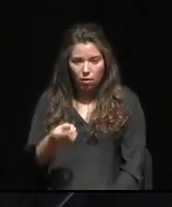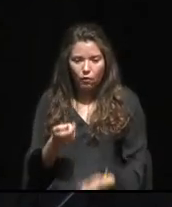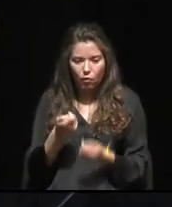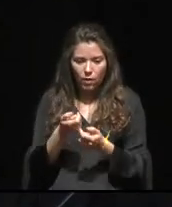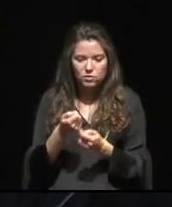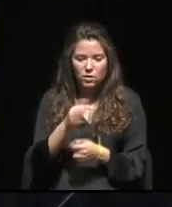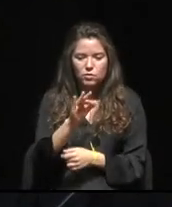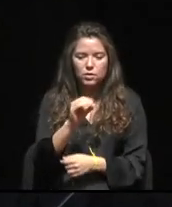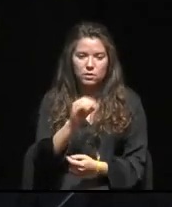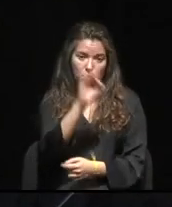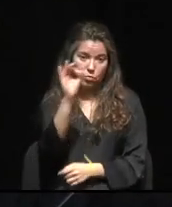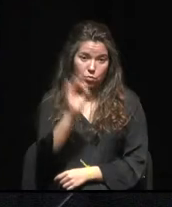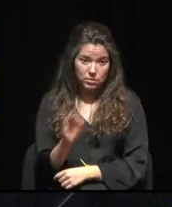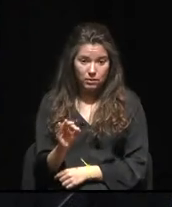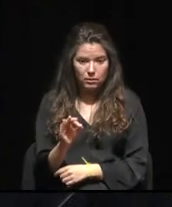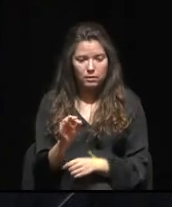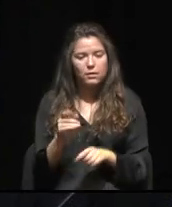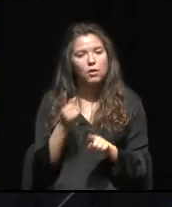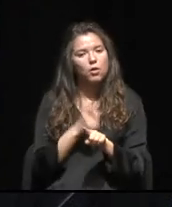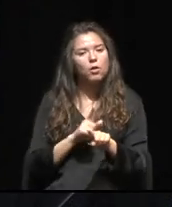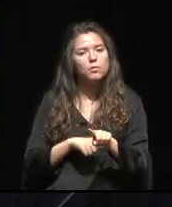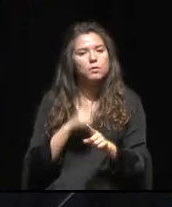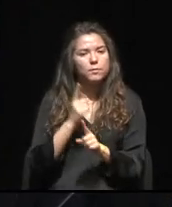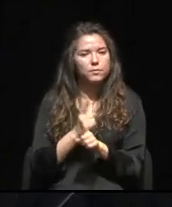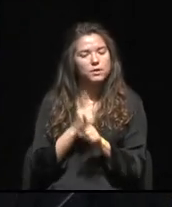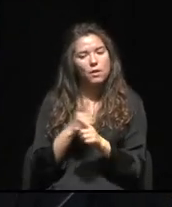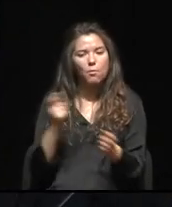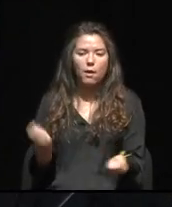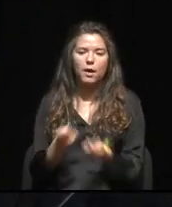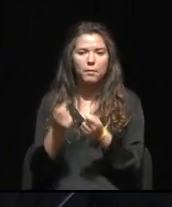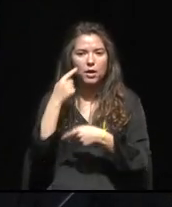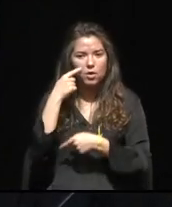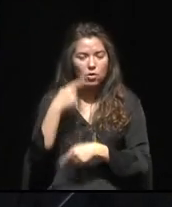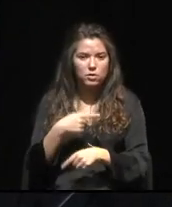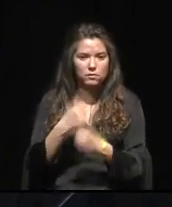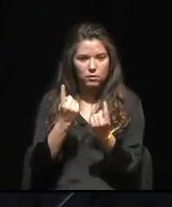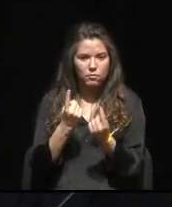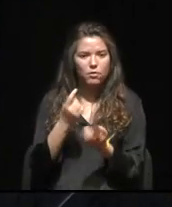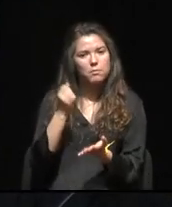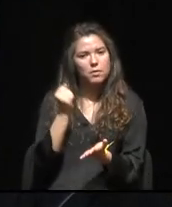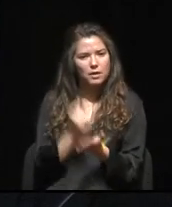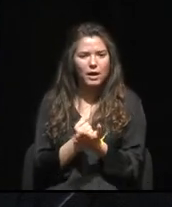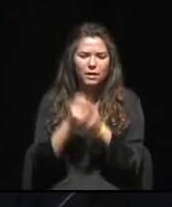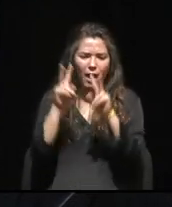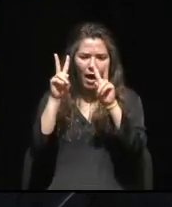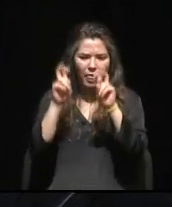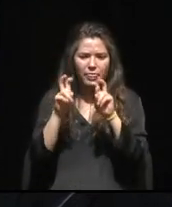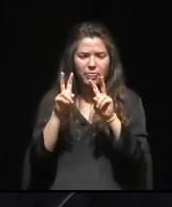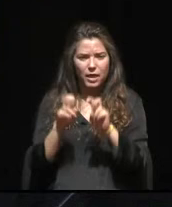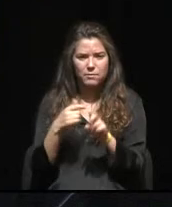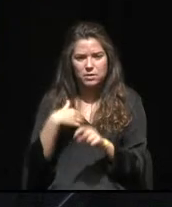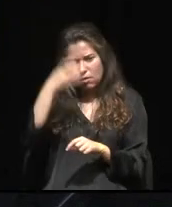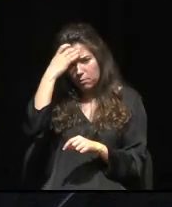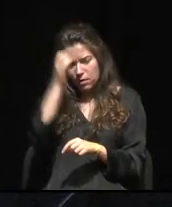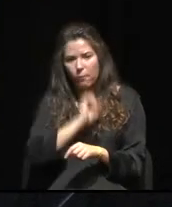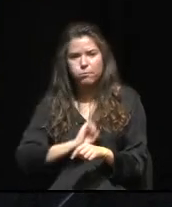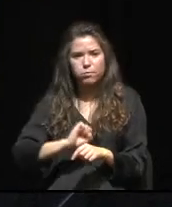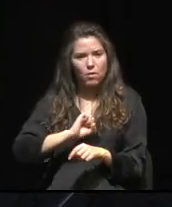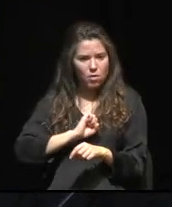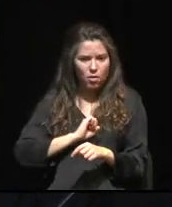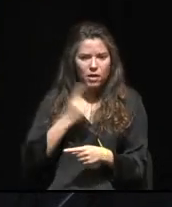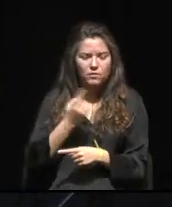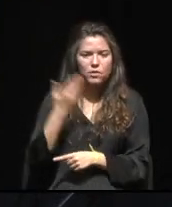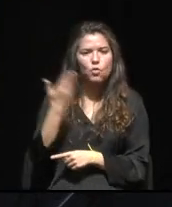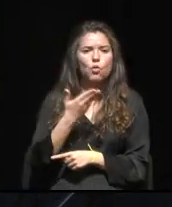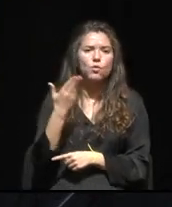quase 40% paralelamente a própria campanha a que assistimos foi marcada por uma série de temas que na nossa opinião põe em causa alguns dos